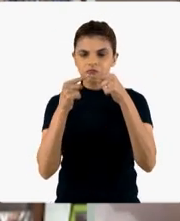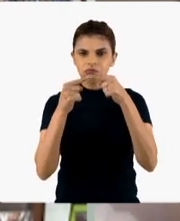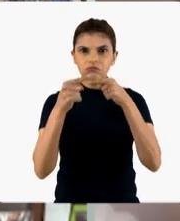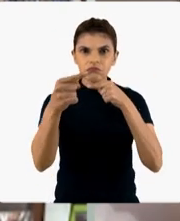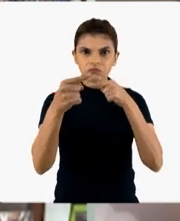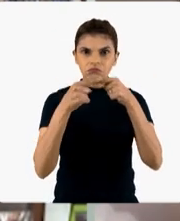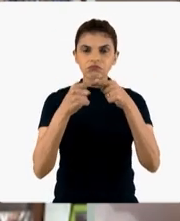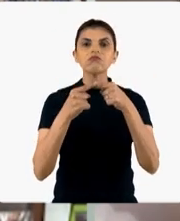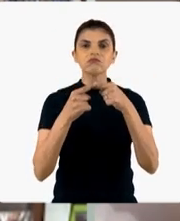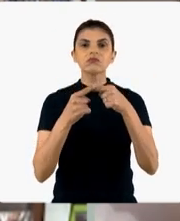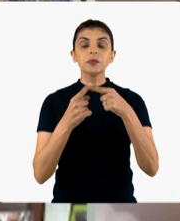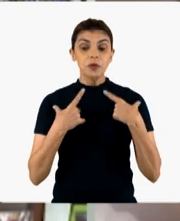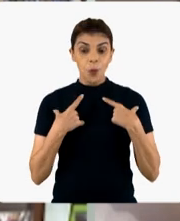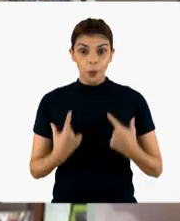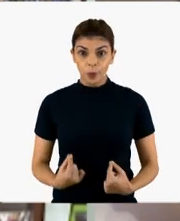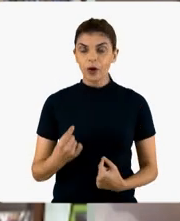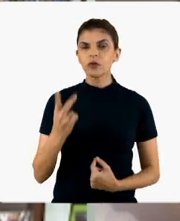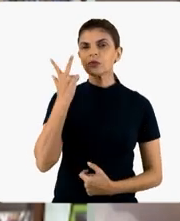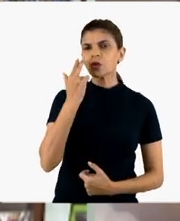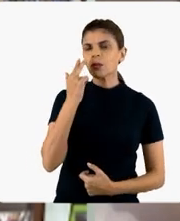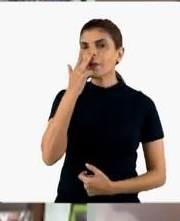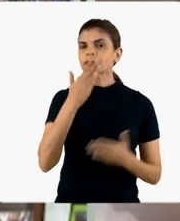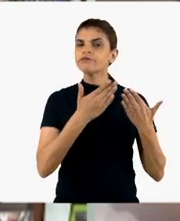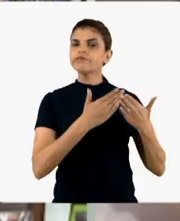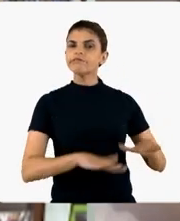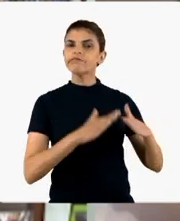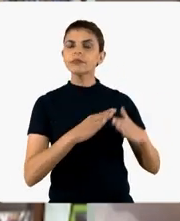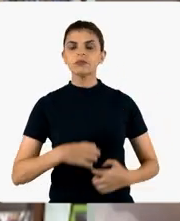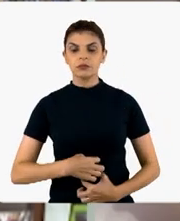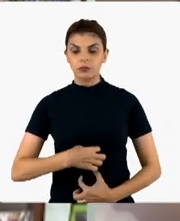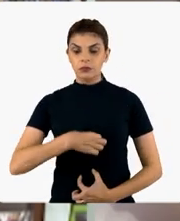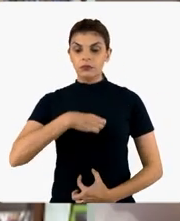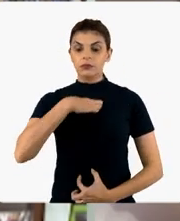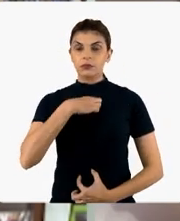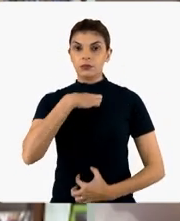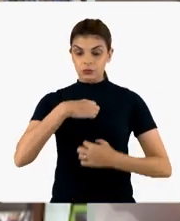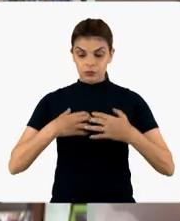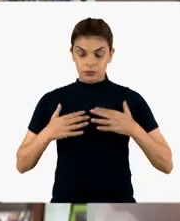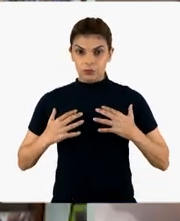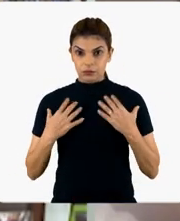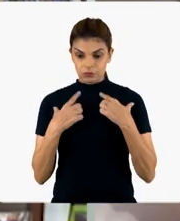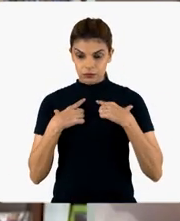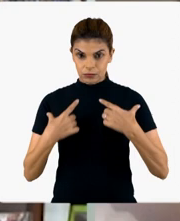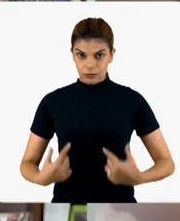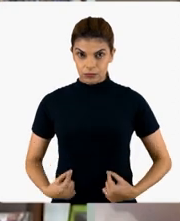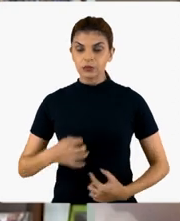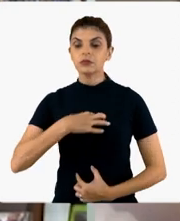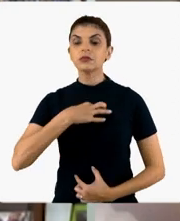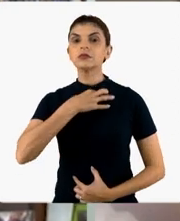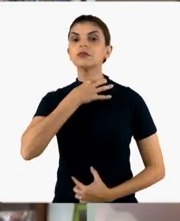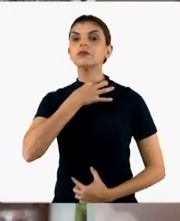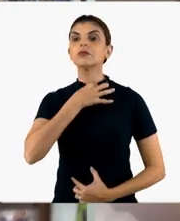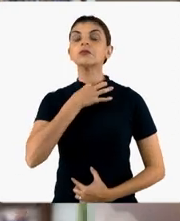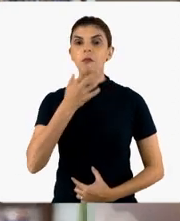cânula, essa área de pulmão normal ela acaba compensando e dando uma ideia de uma complacência